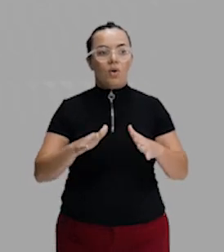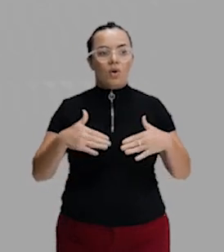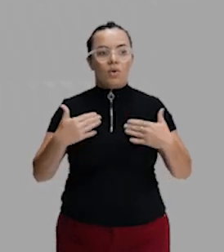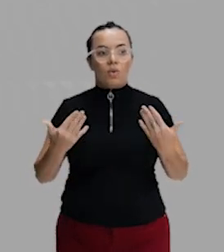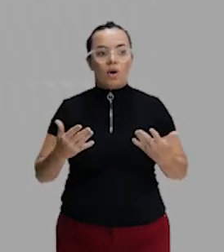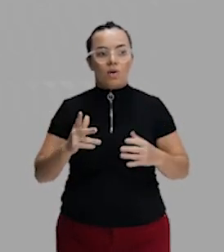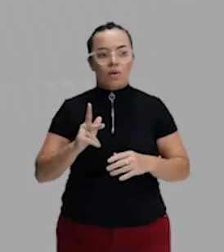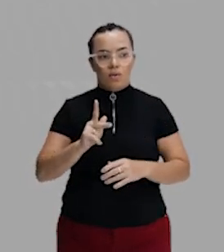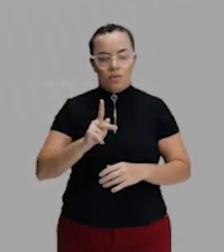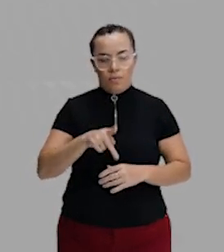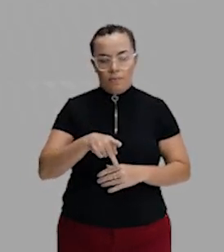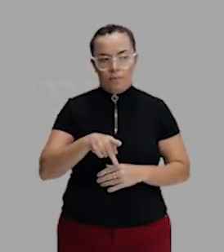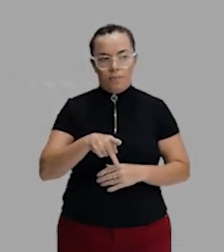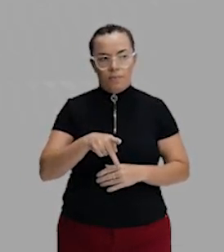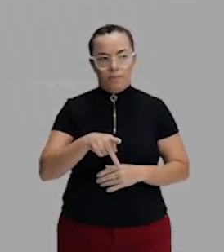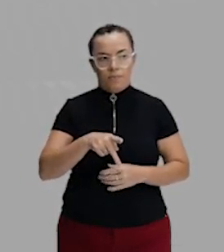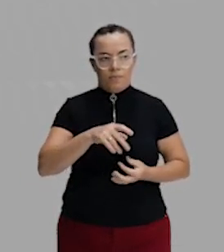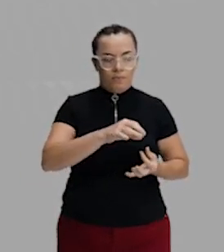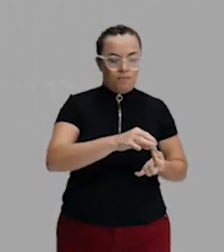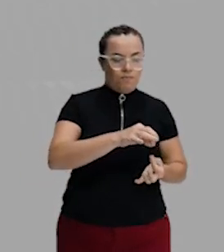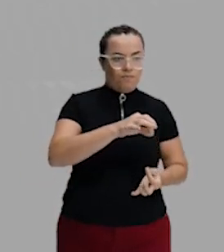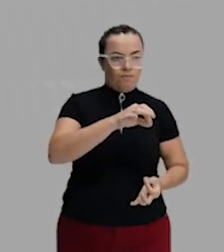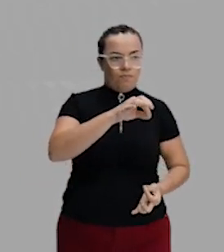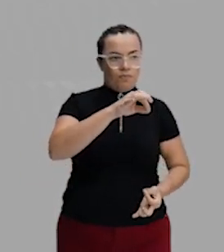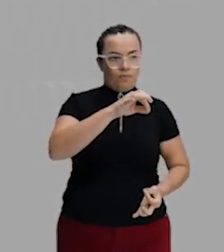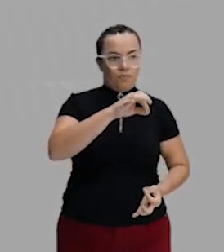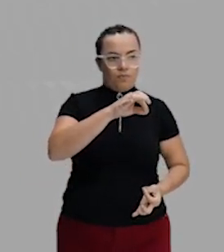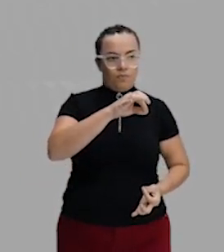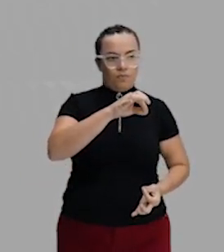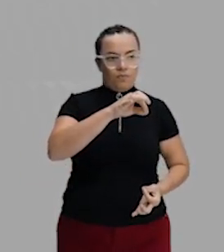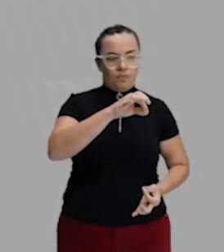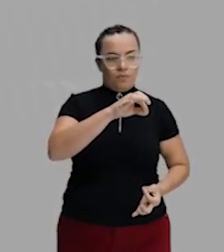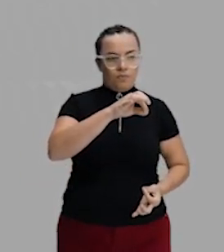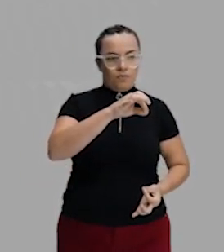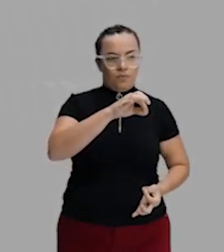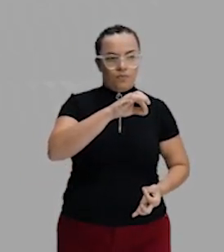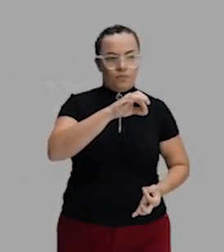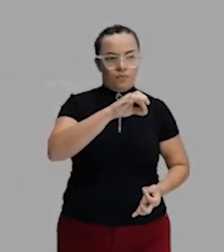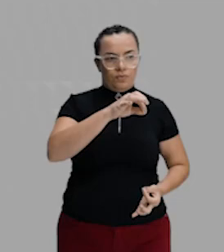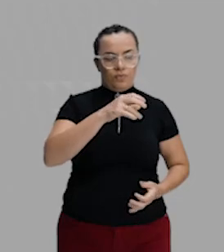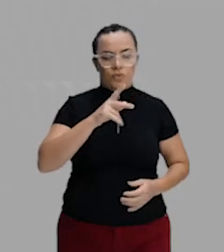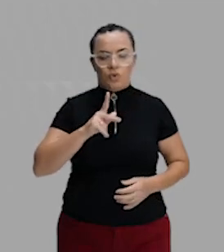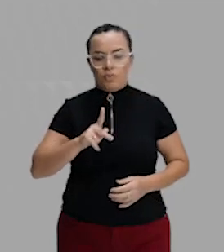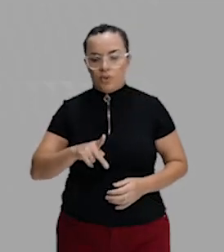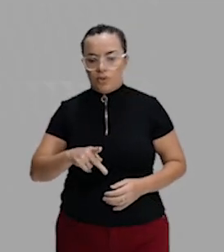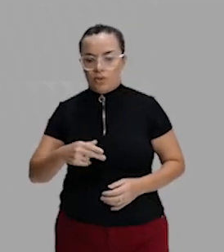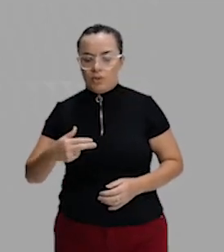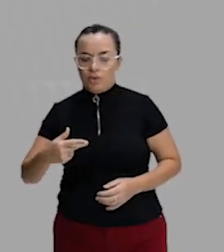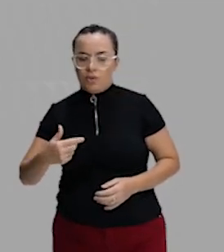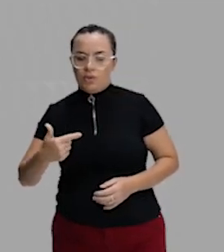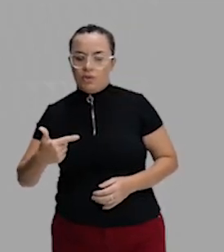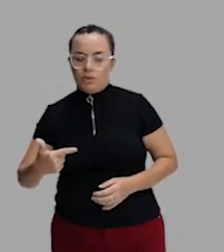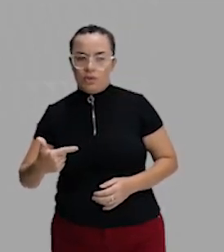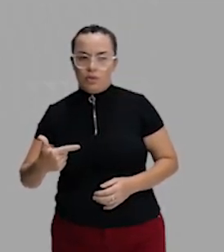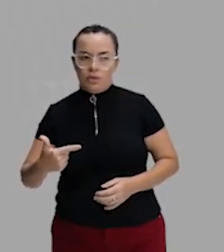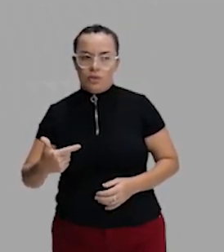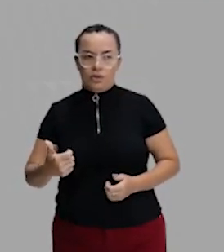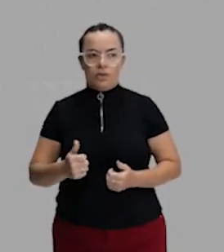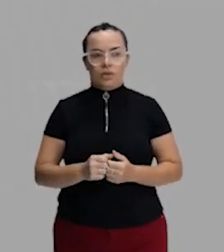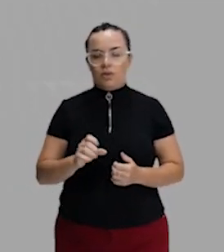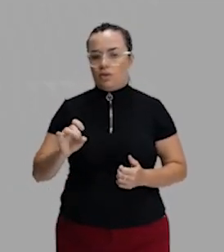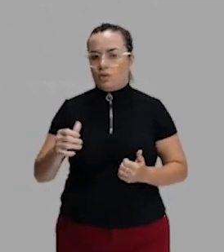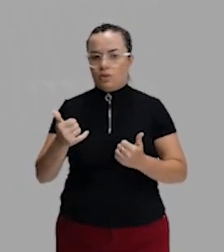meu parâmetro é aqui essa distância, ó, que é 2. Turminha, e é só